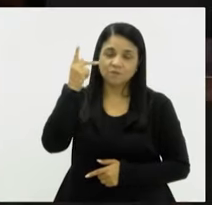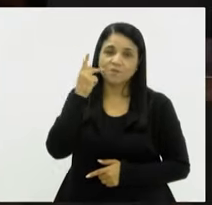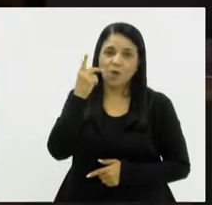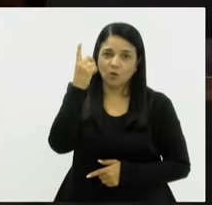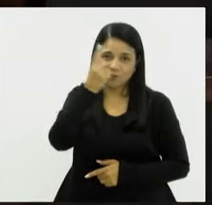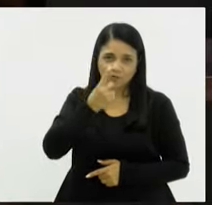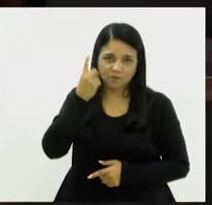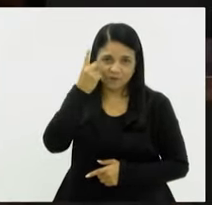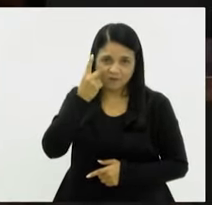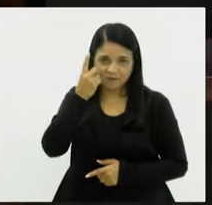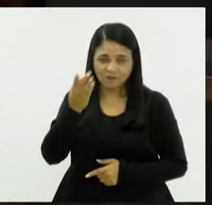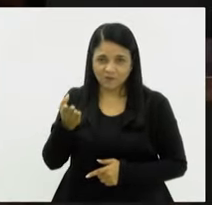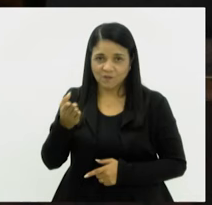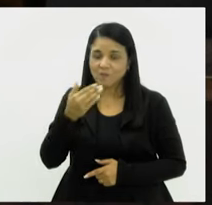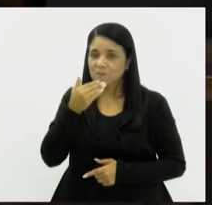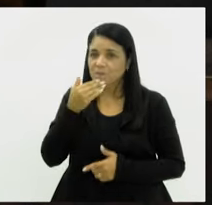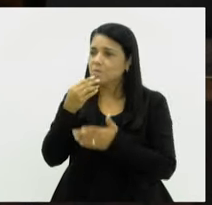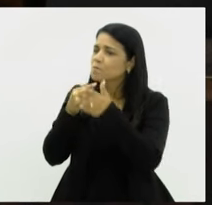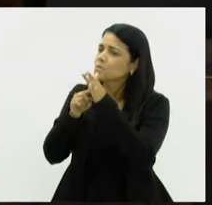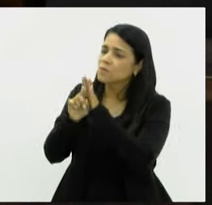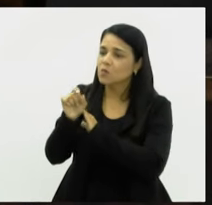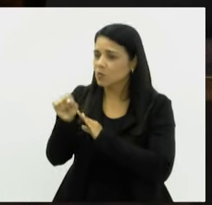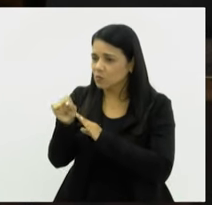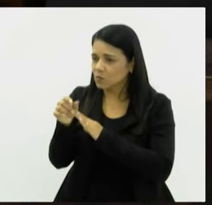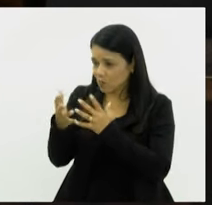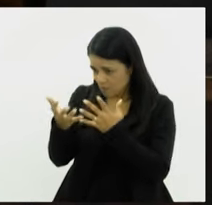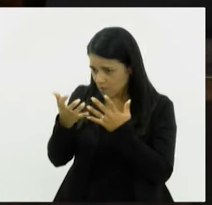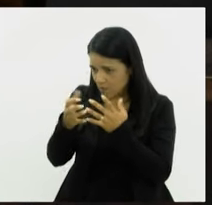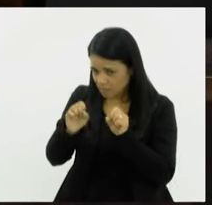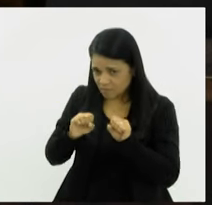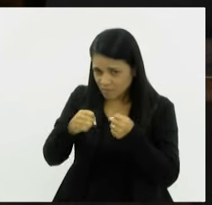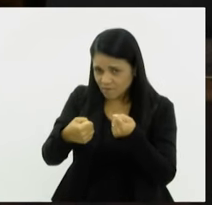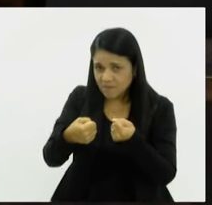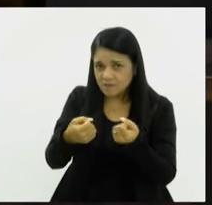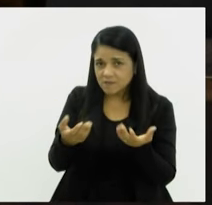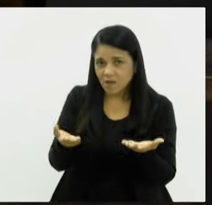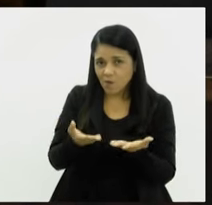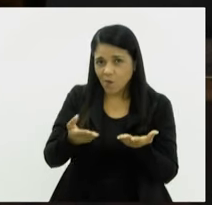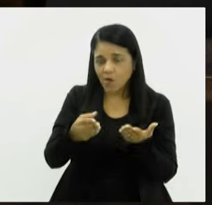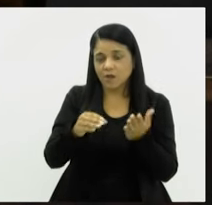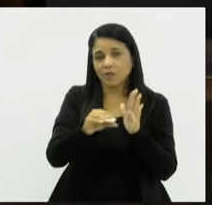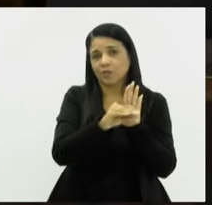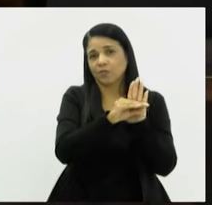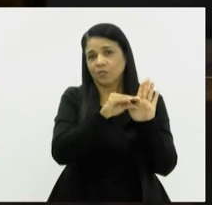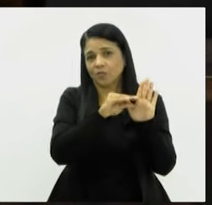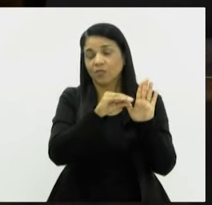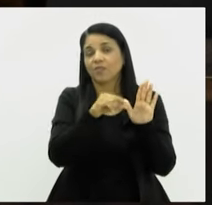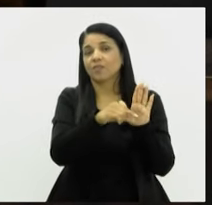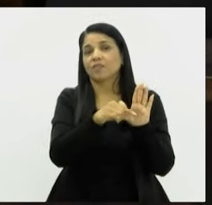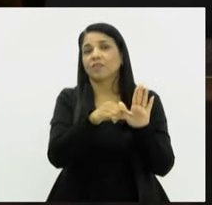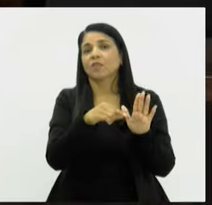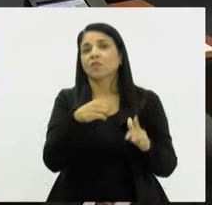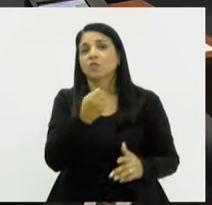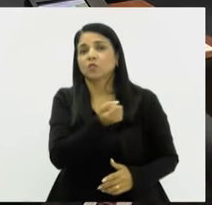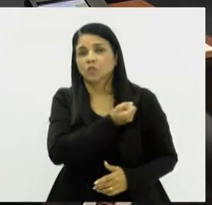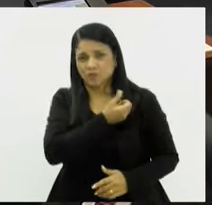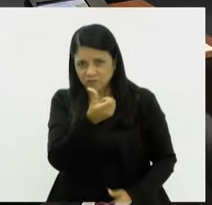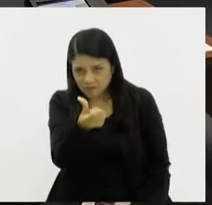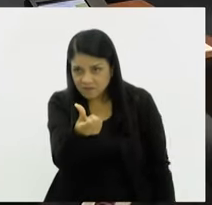pergunta ao senhor se já pretende fazer a defesa da supressiva número 6.